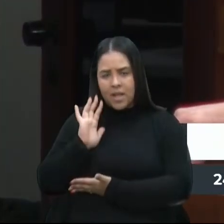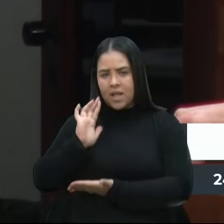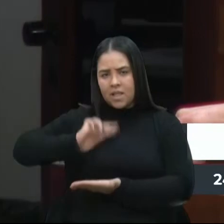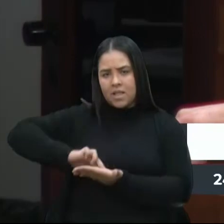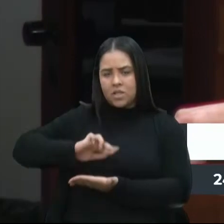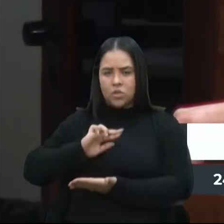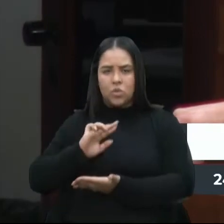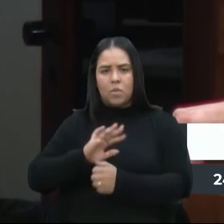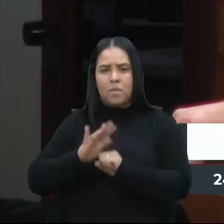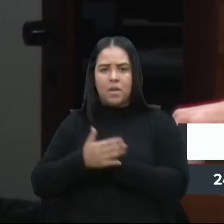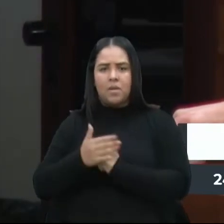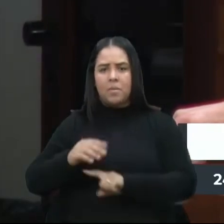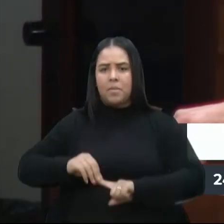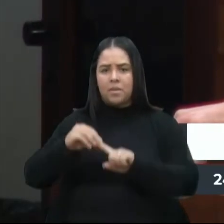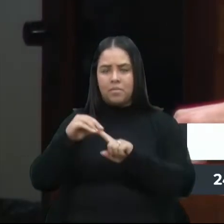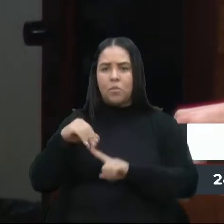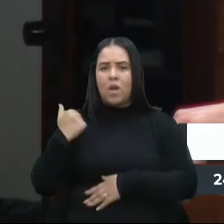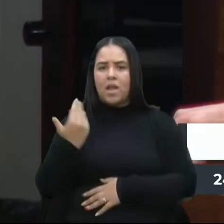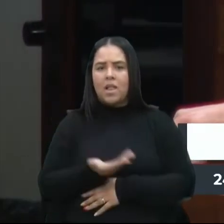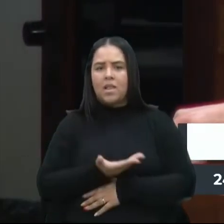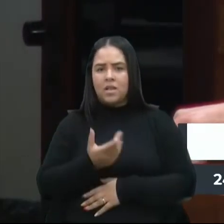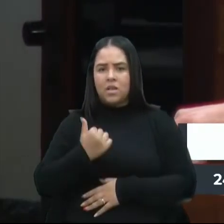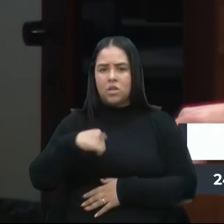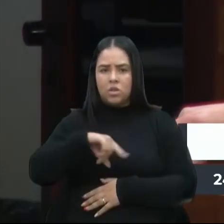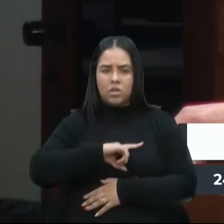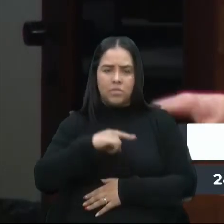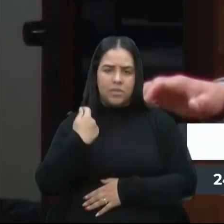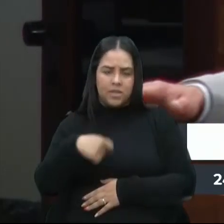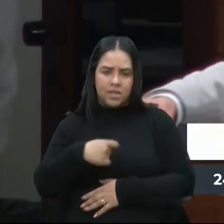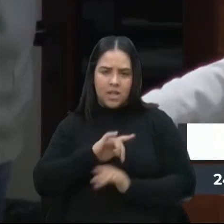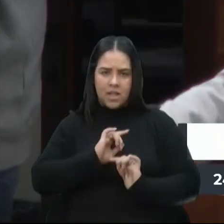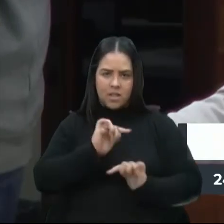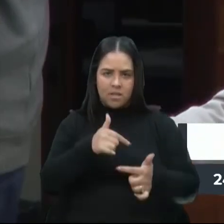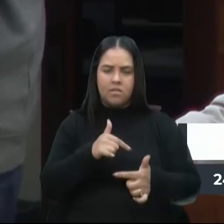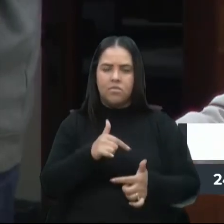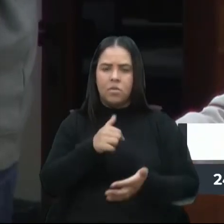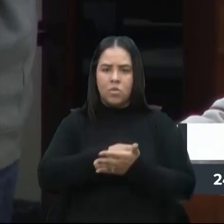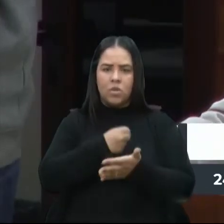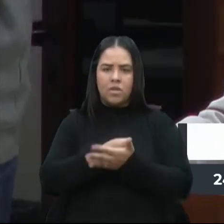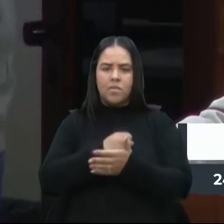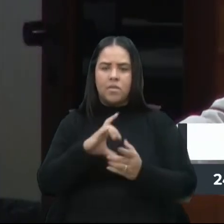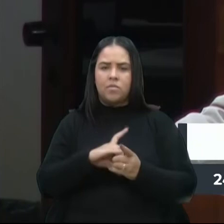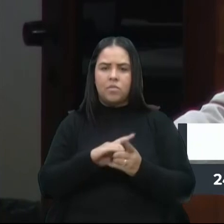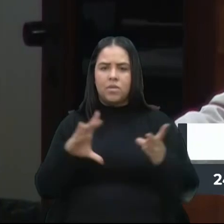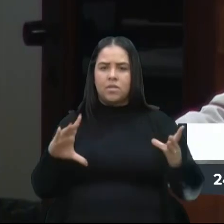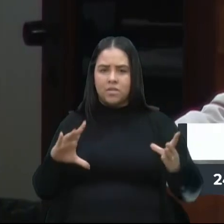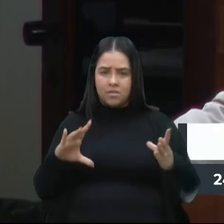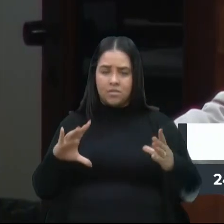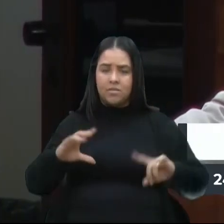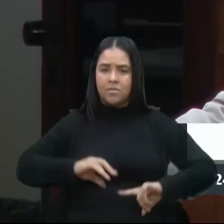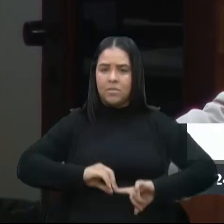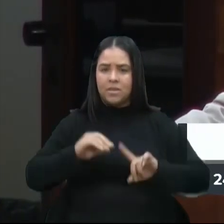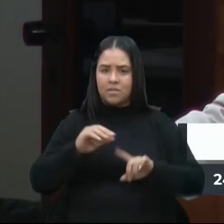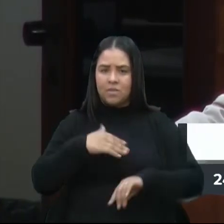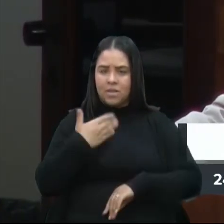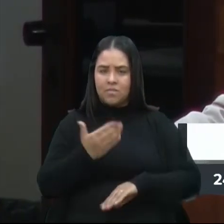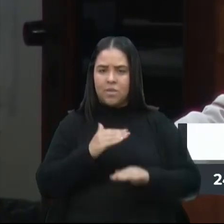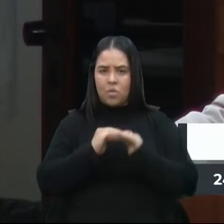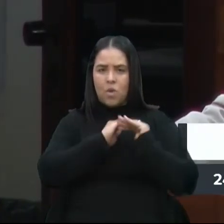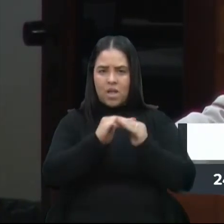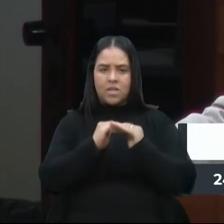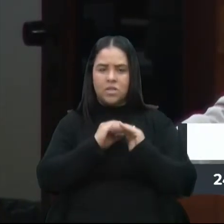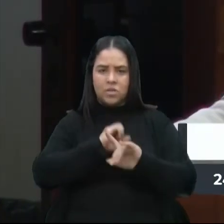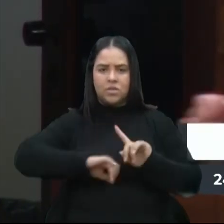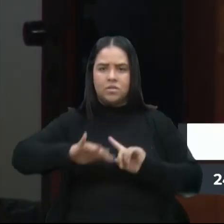bairros, que, principalmente ali, que temos que atuar e lutar pela democracia, e principalmente pela igualdade